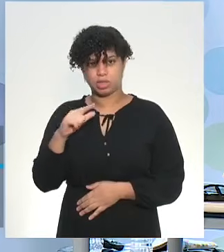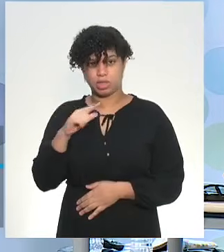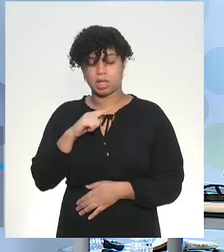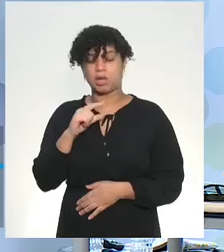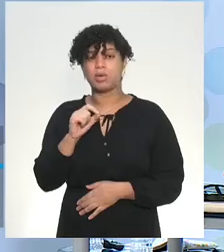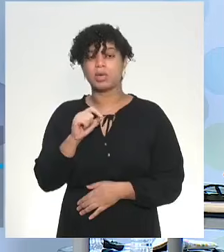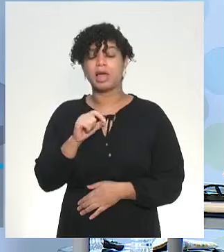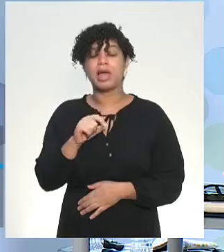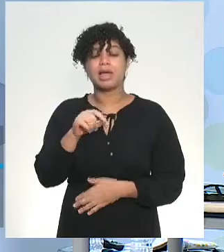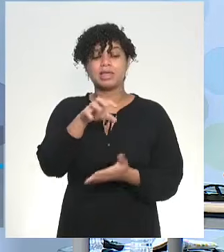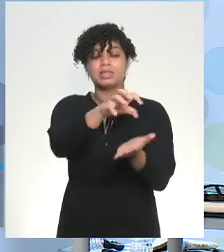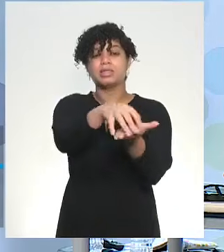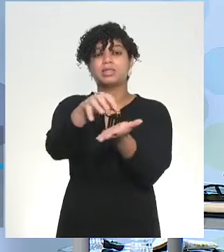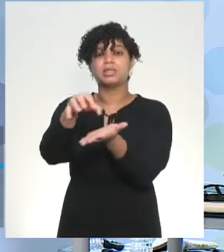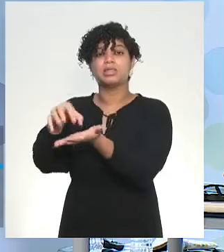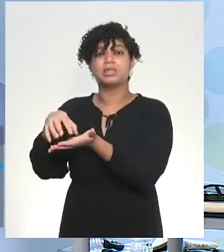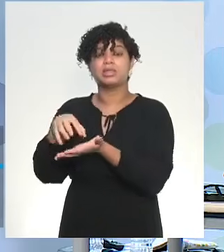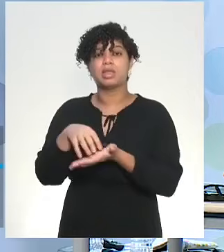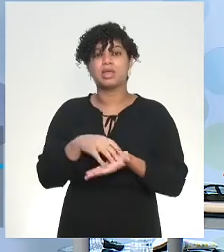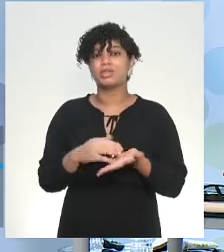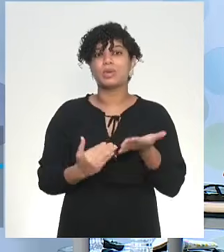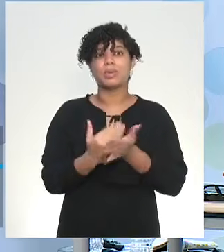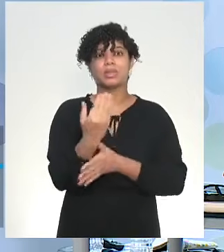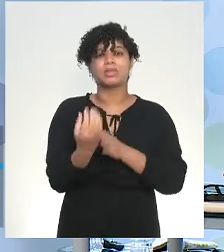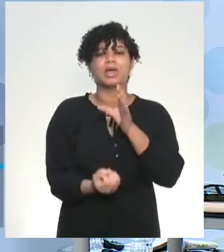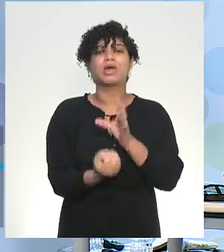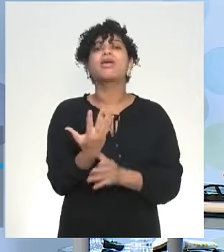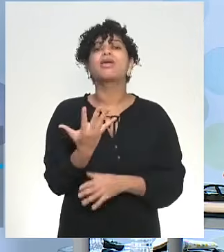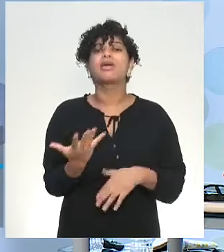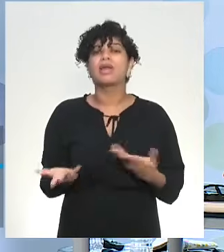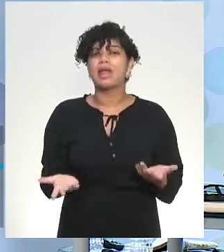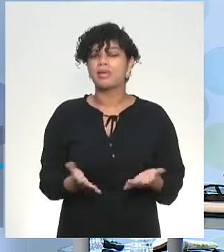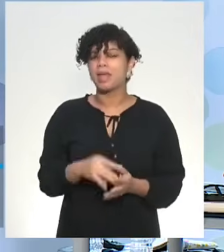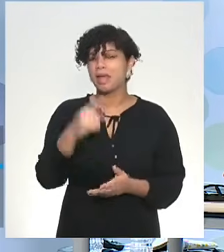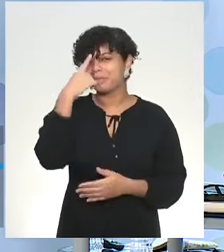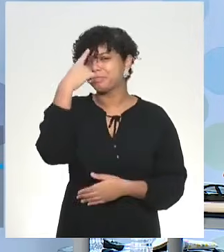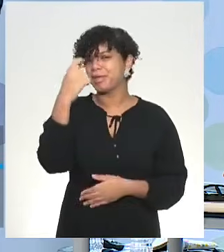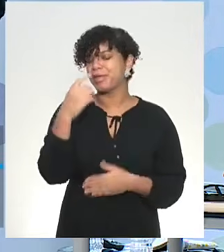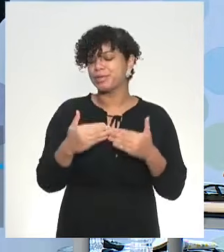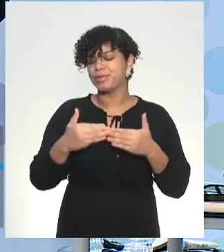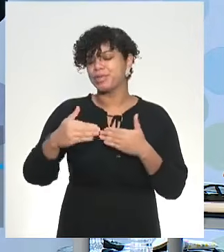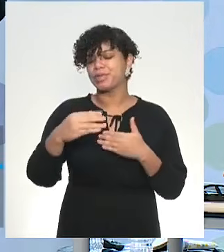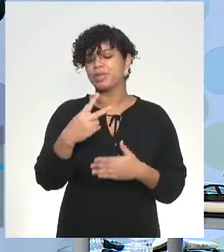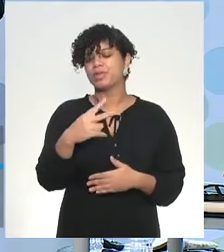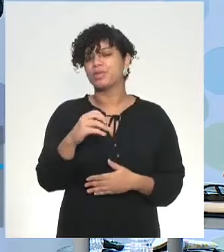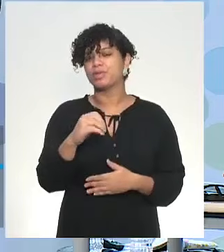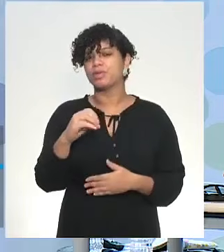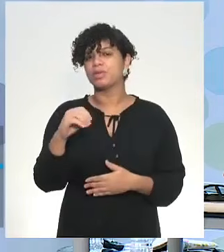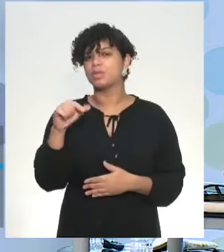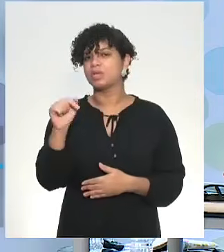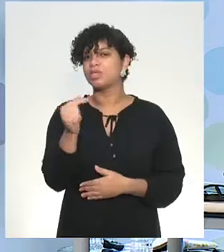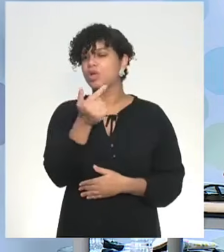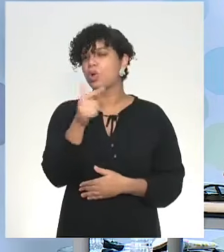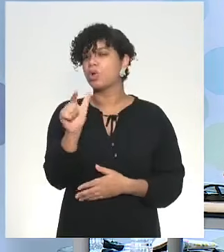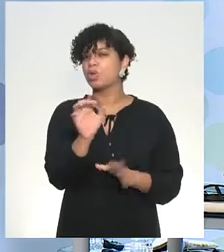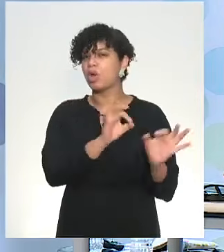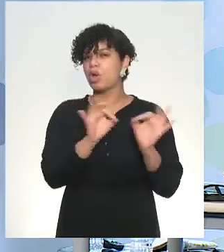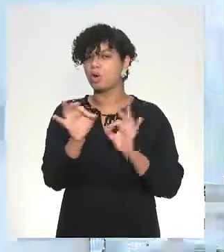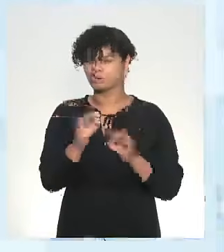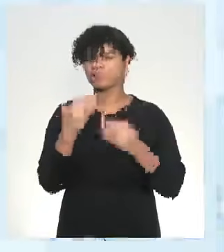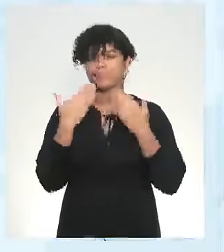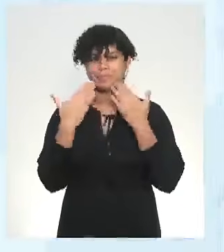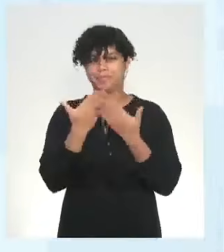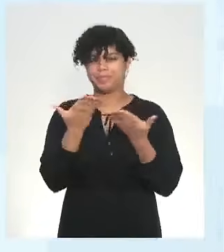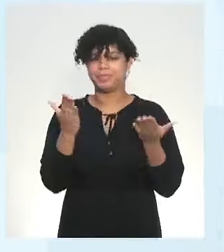das regiões das cidades. A partir de 2007, o que ele propõe? Um outro tipo de arranjo. Então, na próxima tela, a gente vai ver aí a